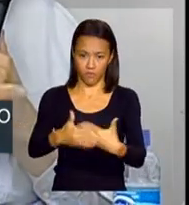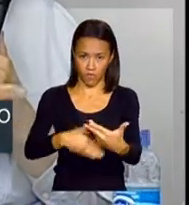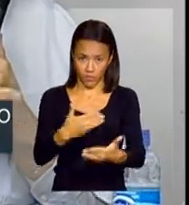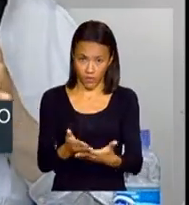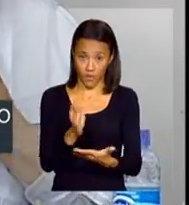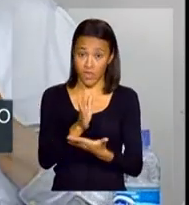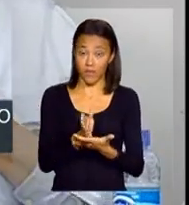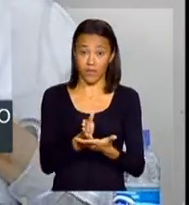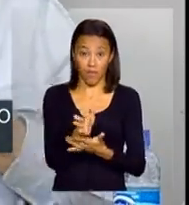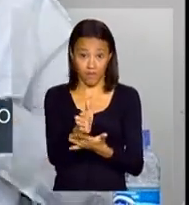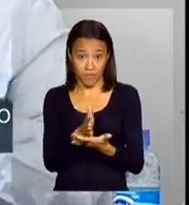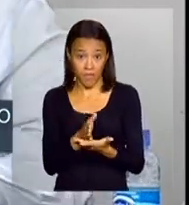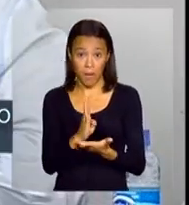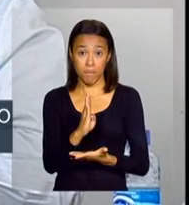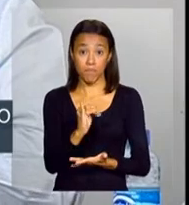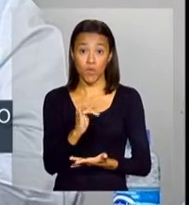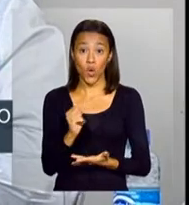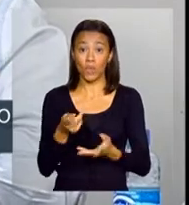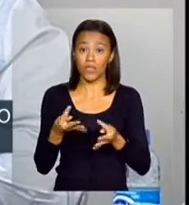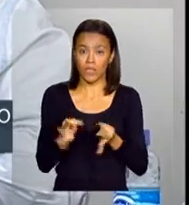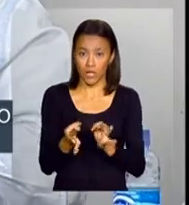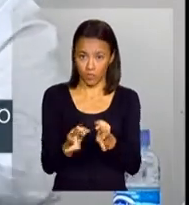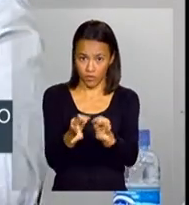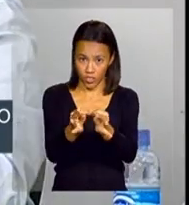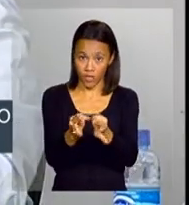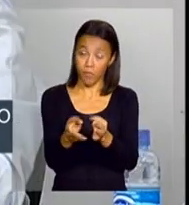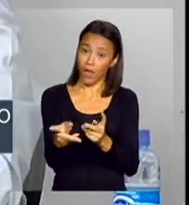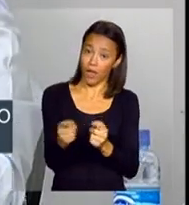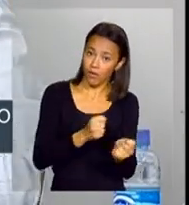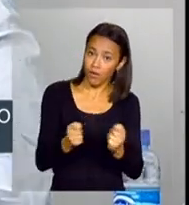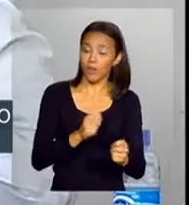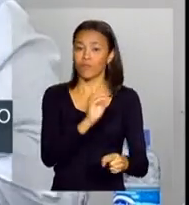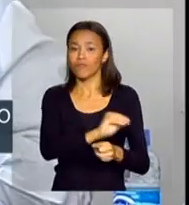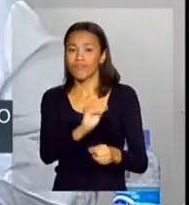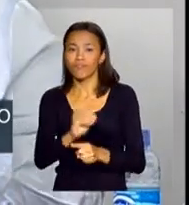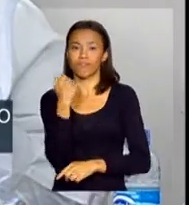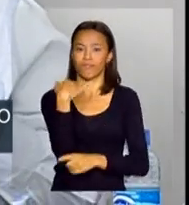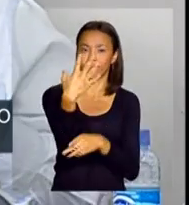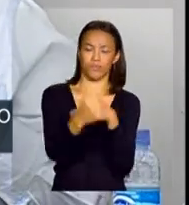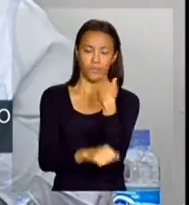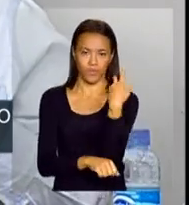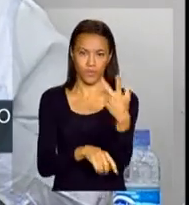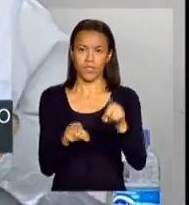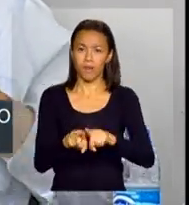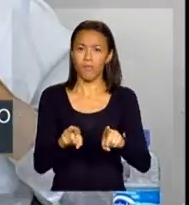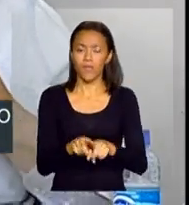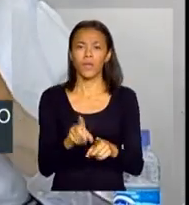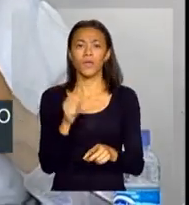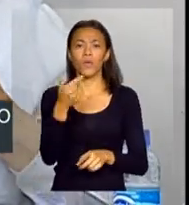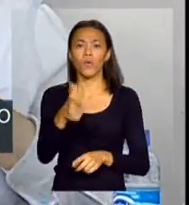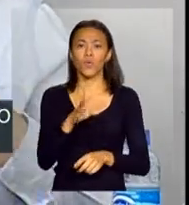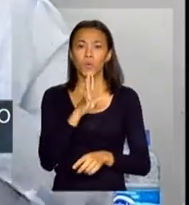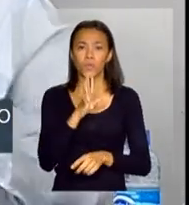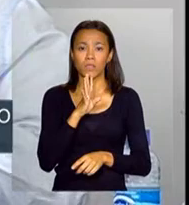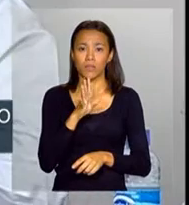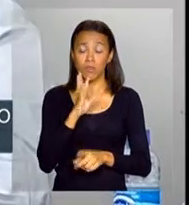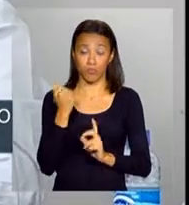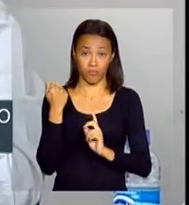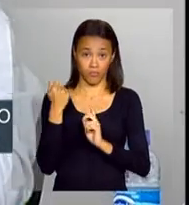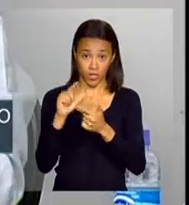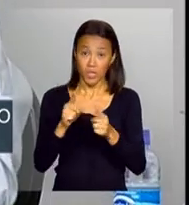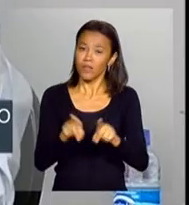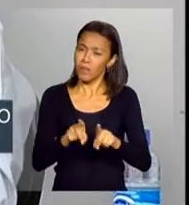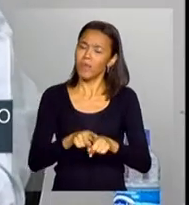fronteira da biotecnologia, para a proteção da biodiversidade, gerar renda, desenvolvimento, reconhecimento do chamado conhecimento tradicional, como